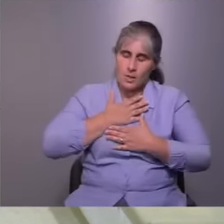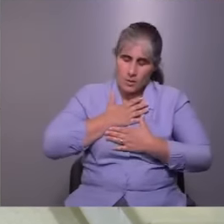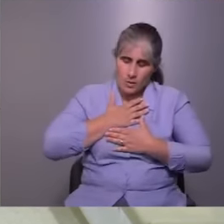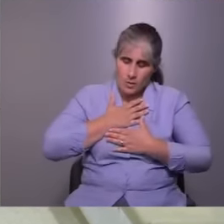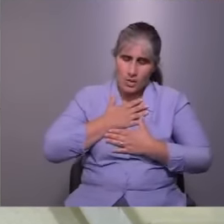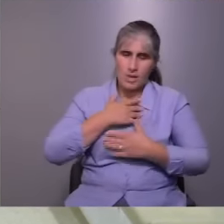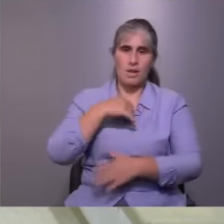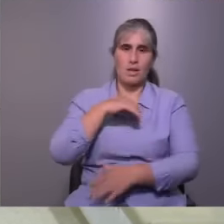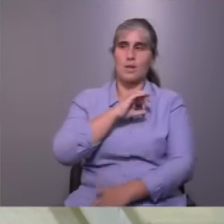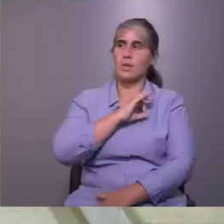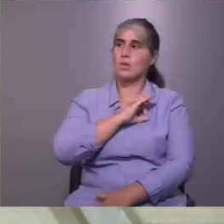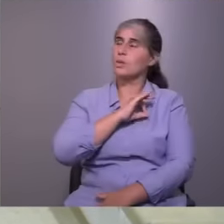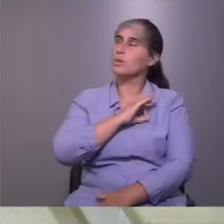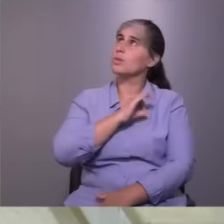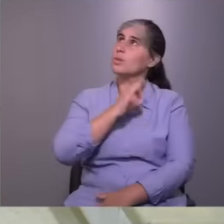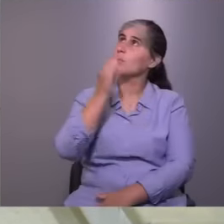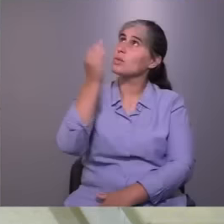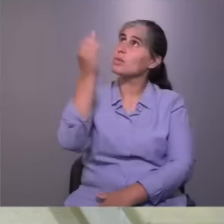Venite,